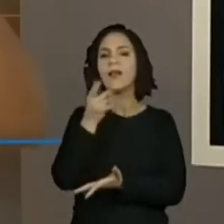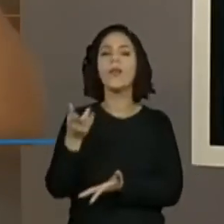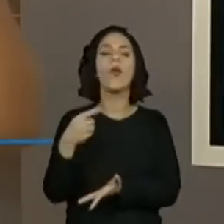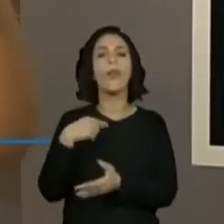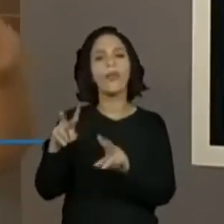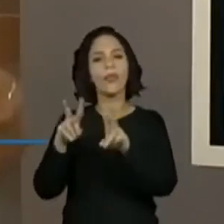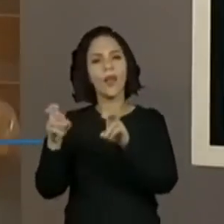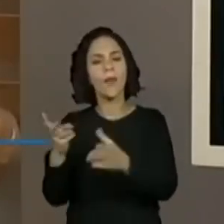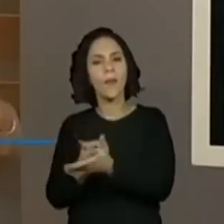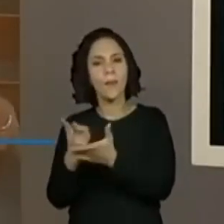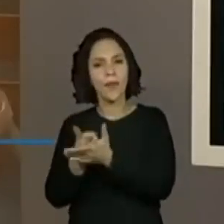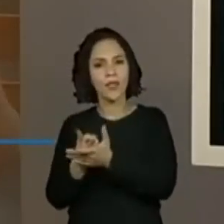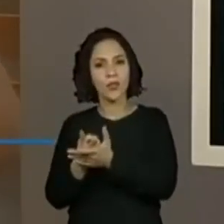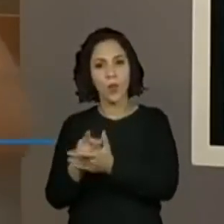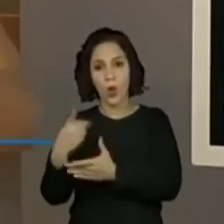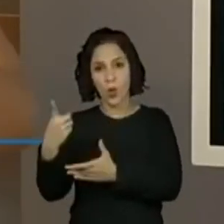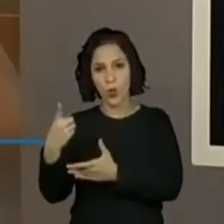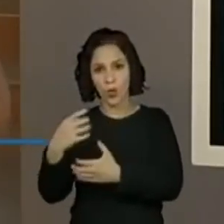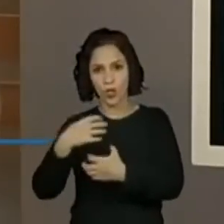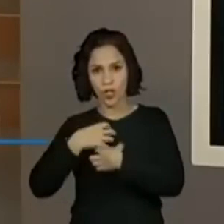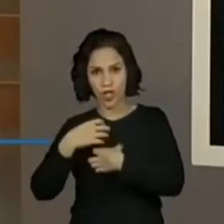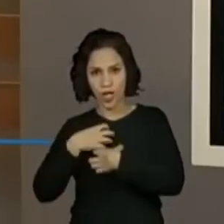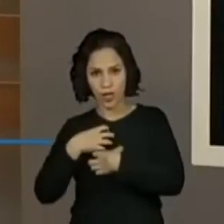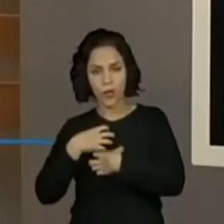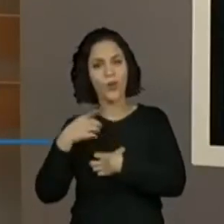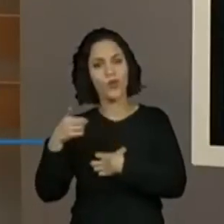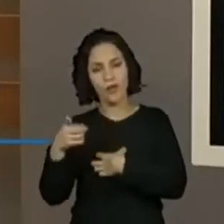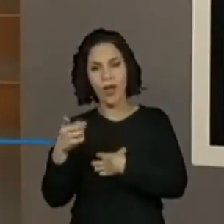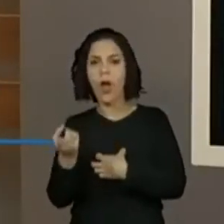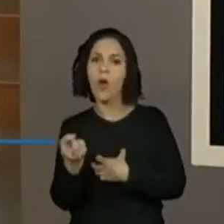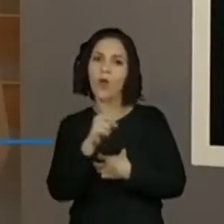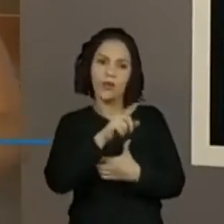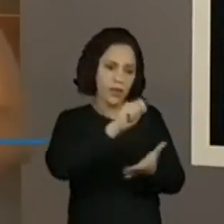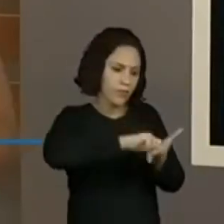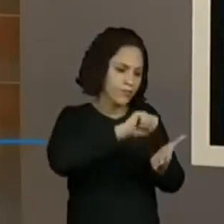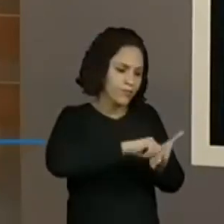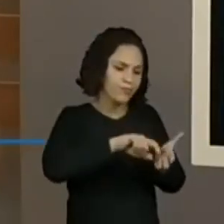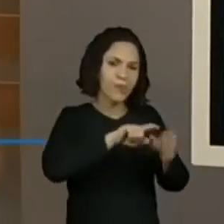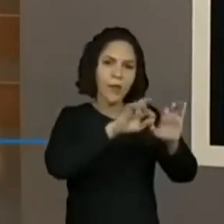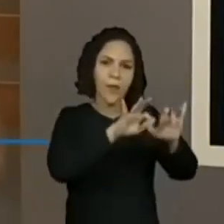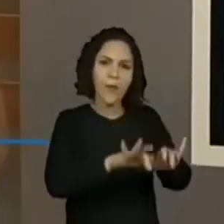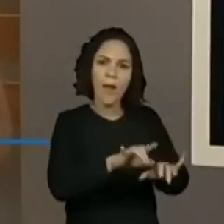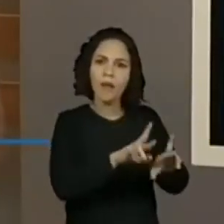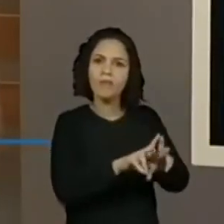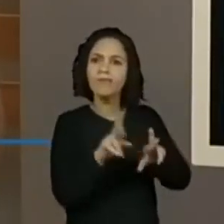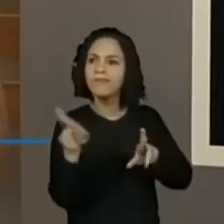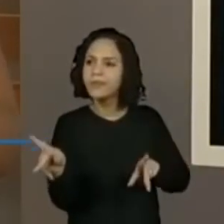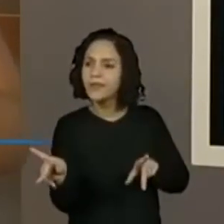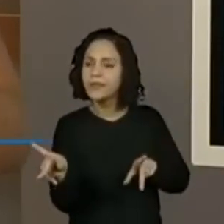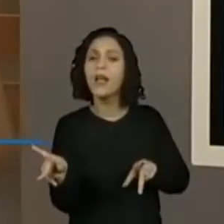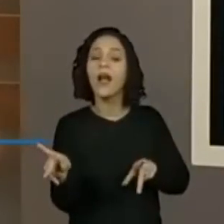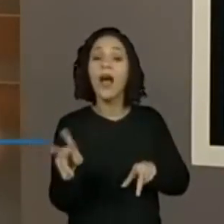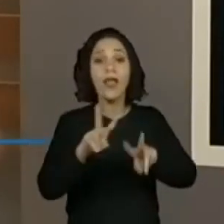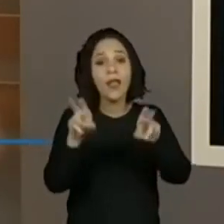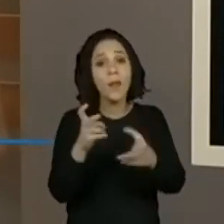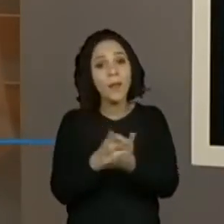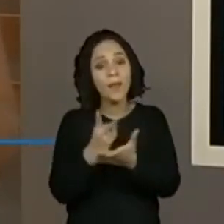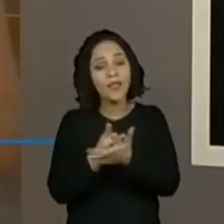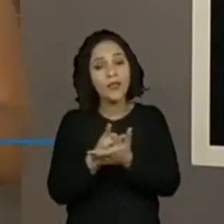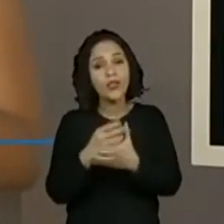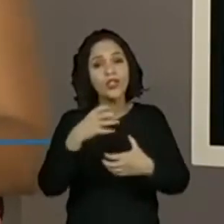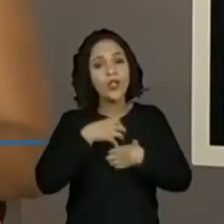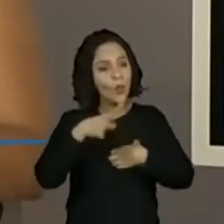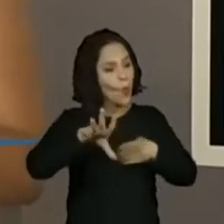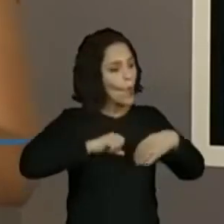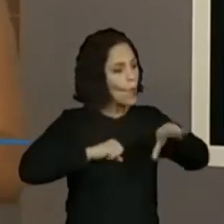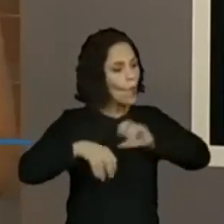aí no telejornal é de um jeito, no meio escrito é de outro jeito, então você vai se informando de um mesmo assunto de diversas